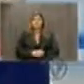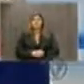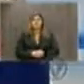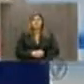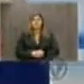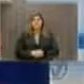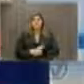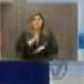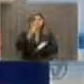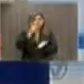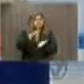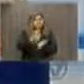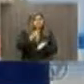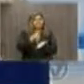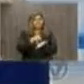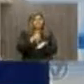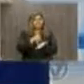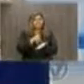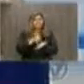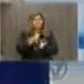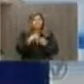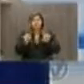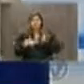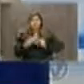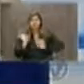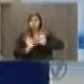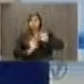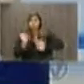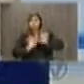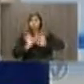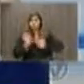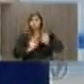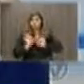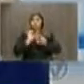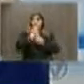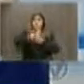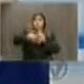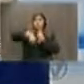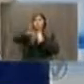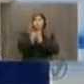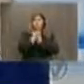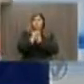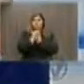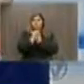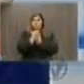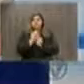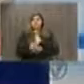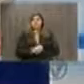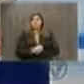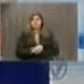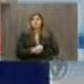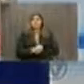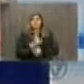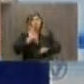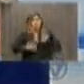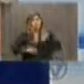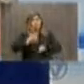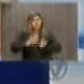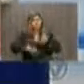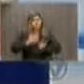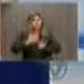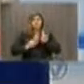Na verdade, as propostas de programas sociais, ainda que muitas vezes